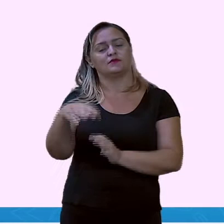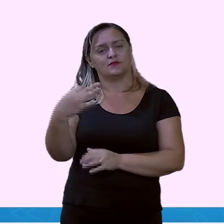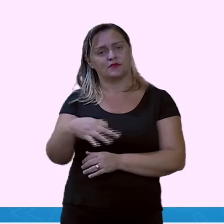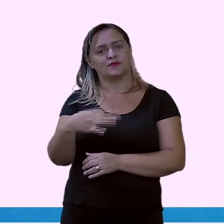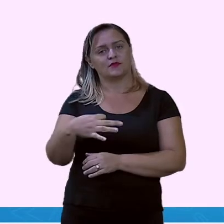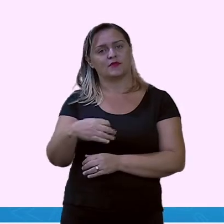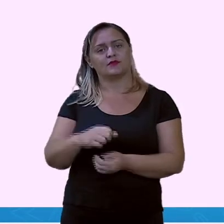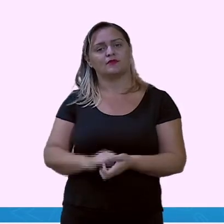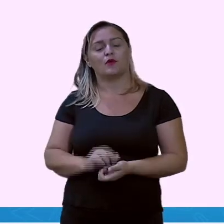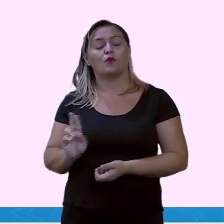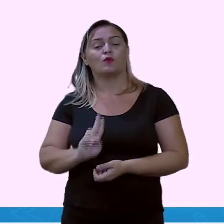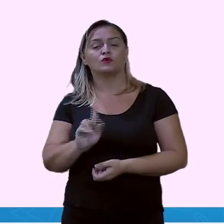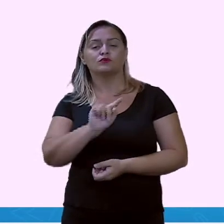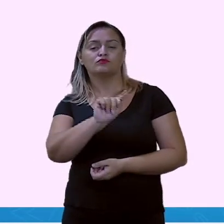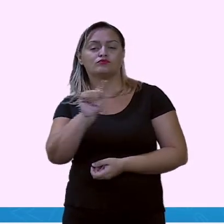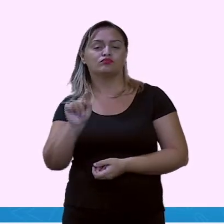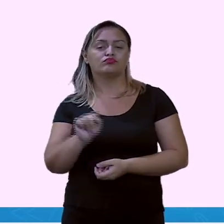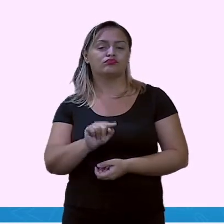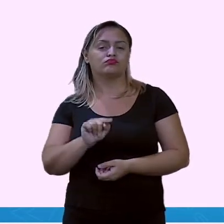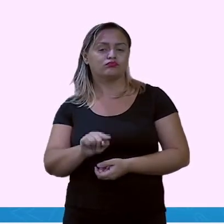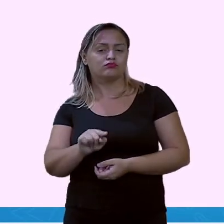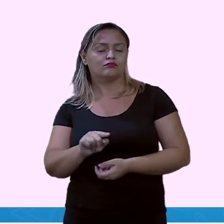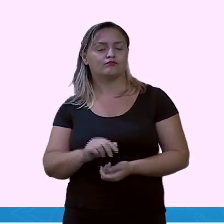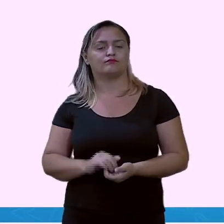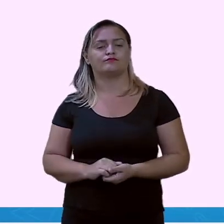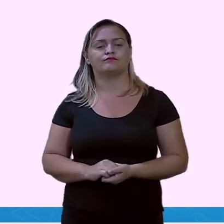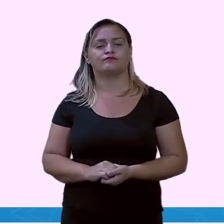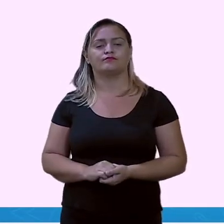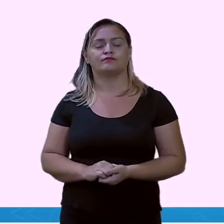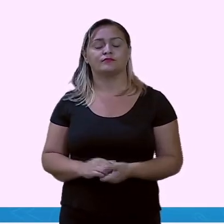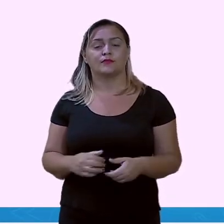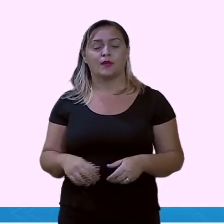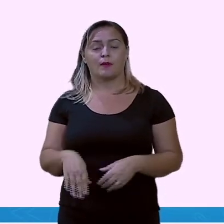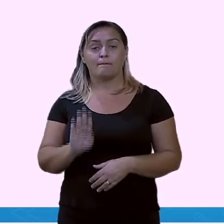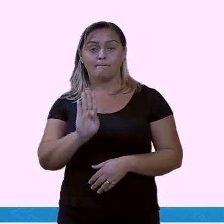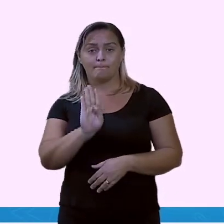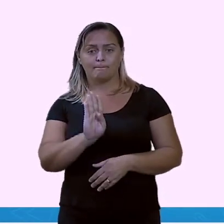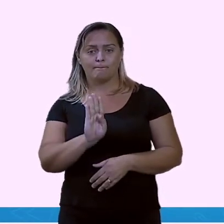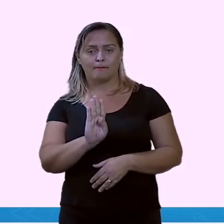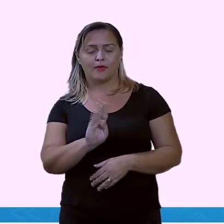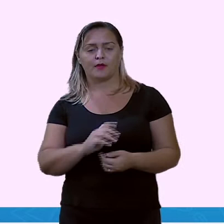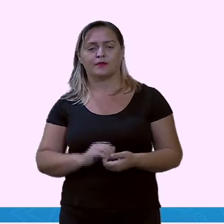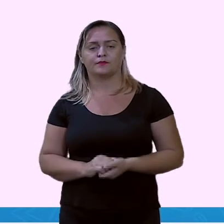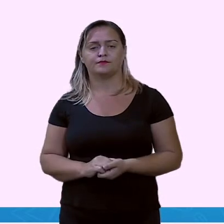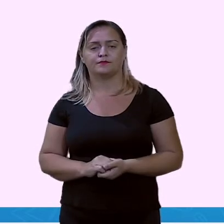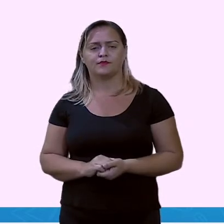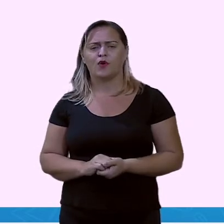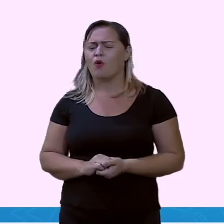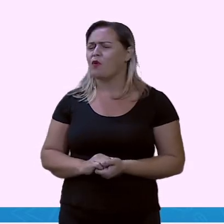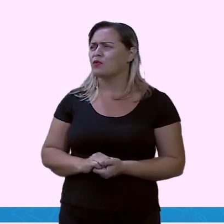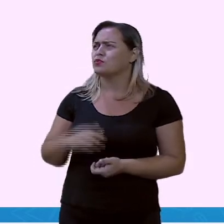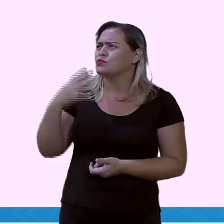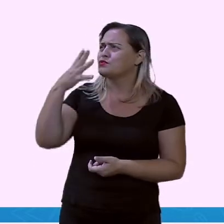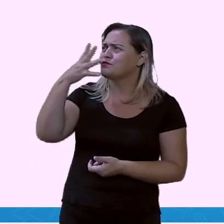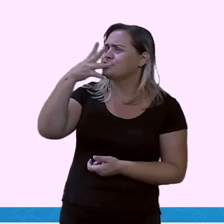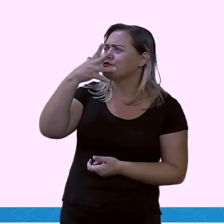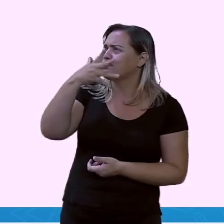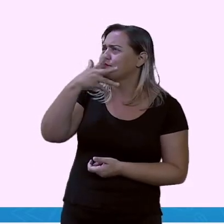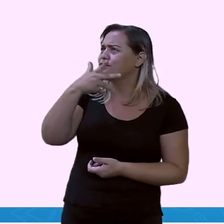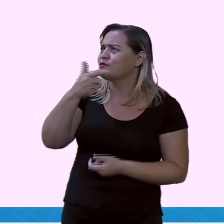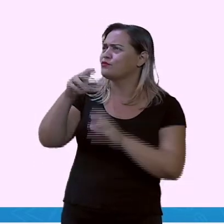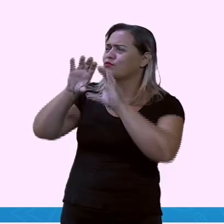eu tenho o ponto de interrogação. Letra B. Como o céu está lindo! Eu